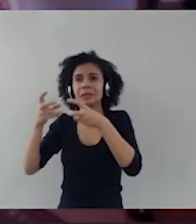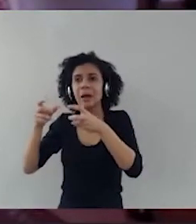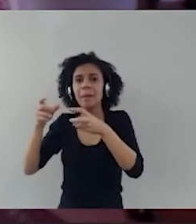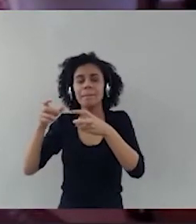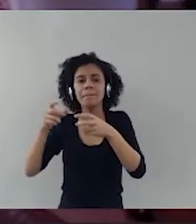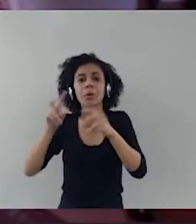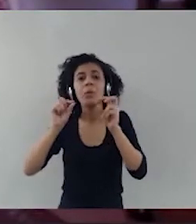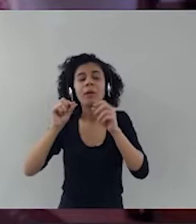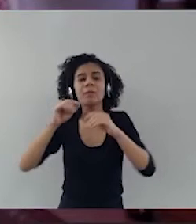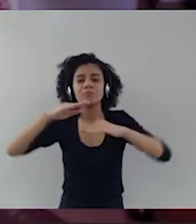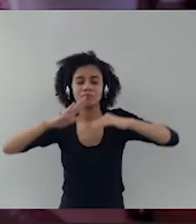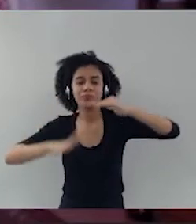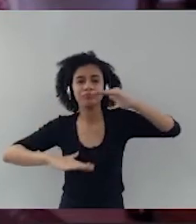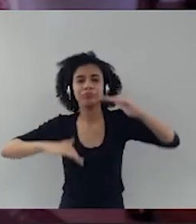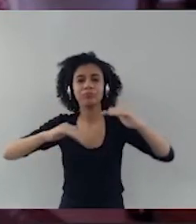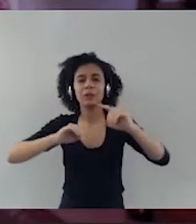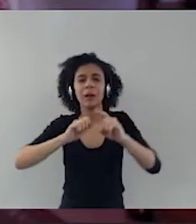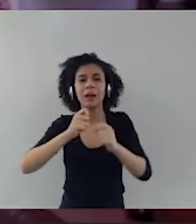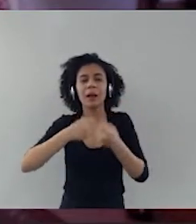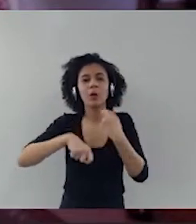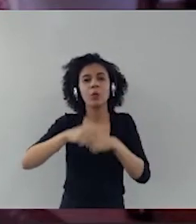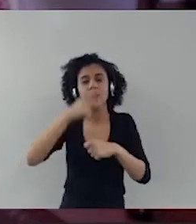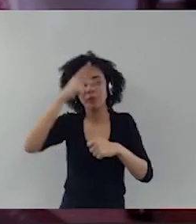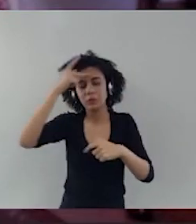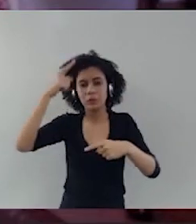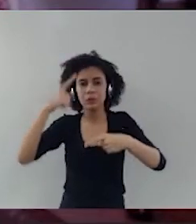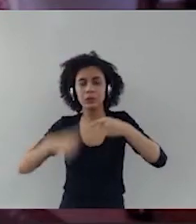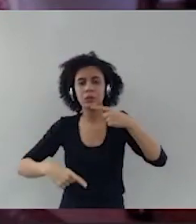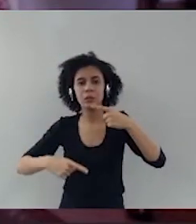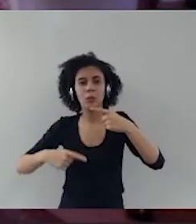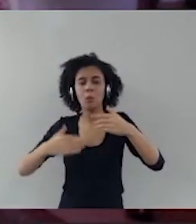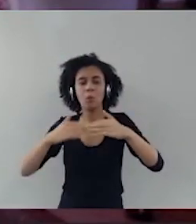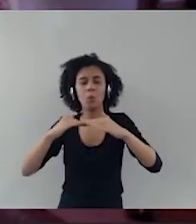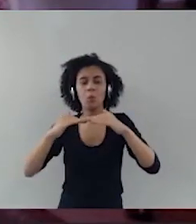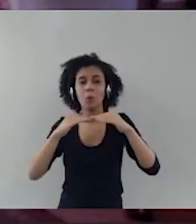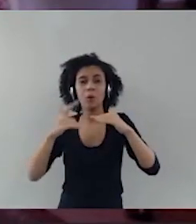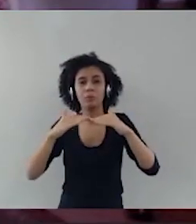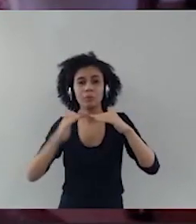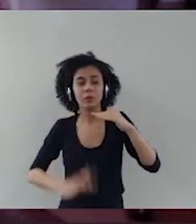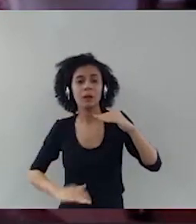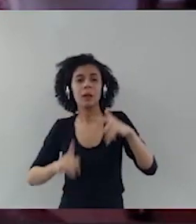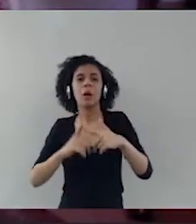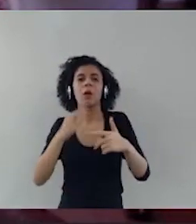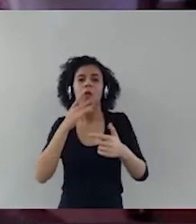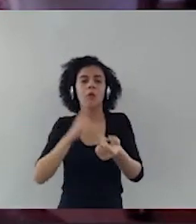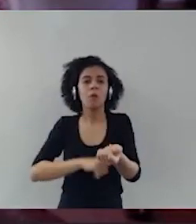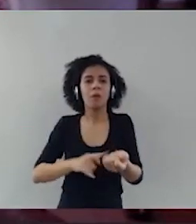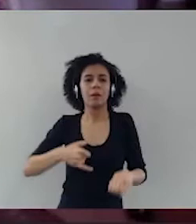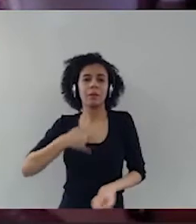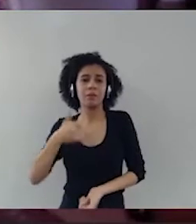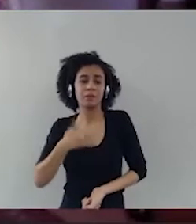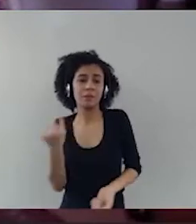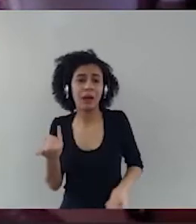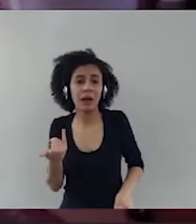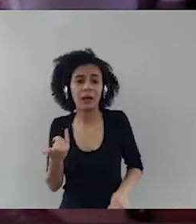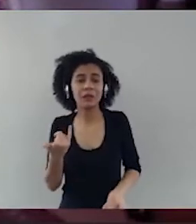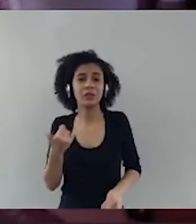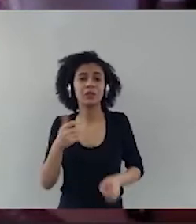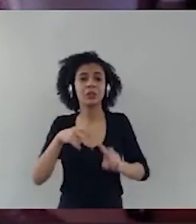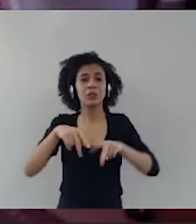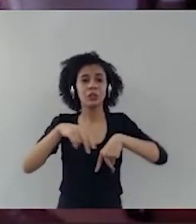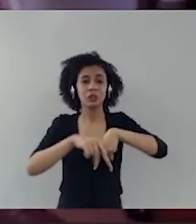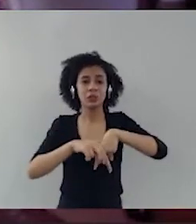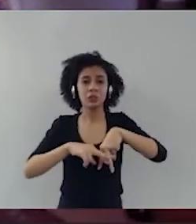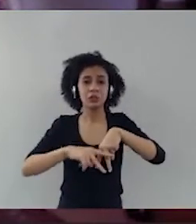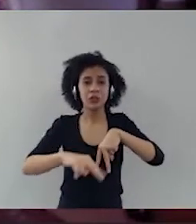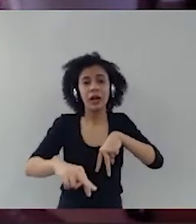cidades, com evidentes expressões étnicas, raciais, de gênero e de faixa etária. Em todos os países,